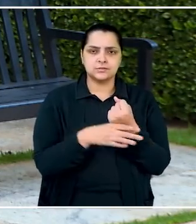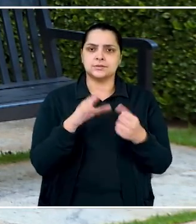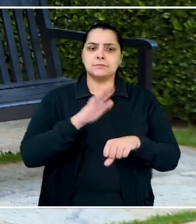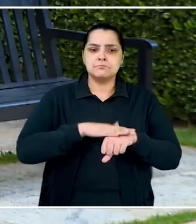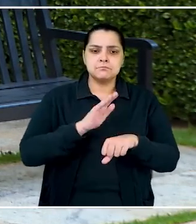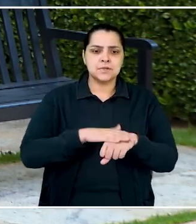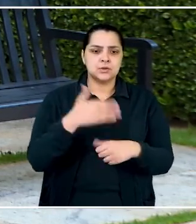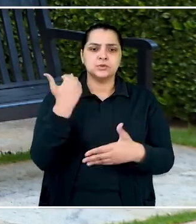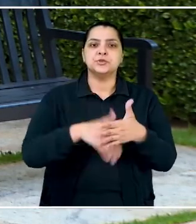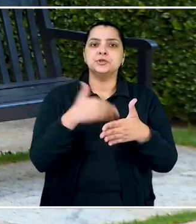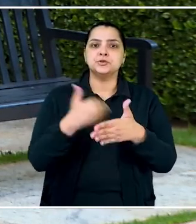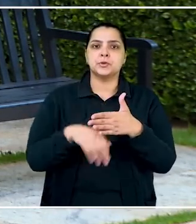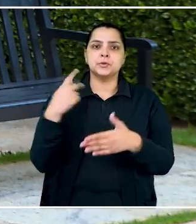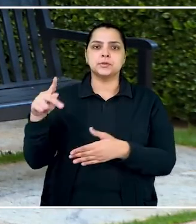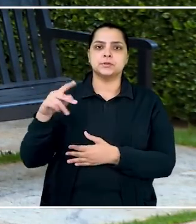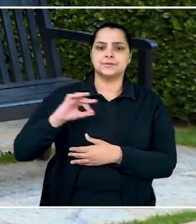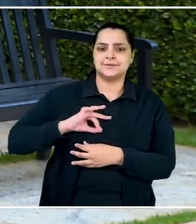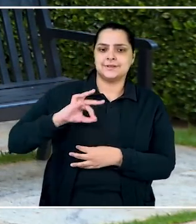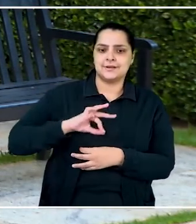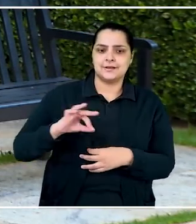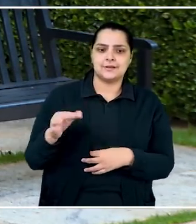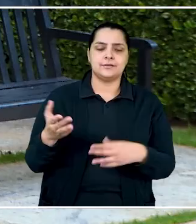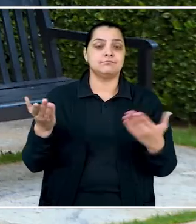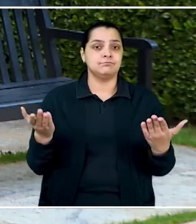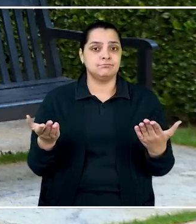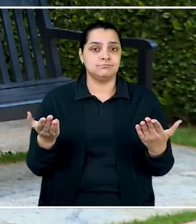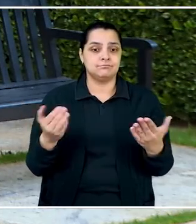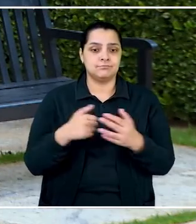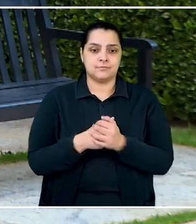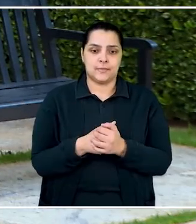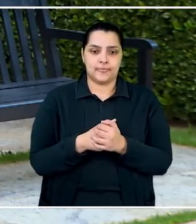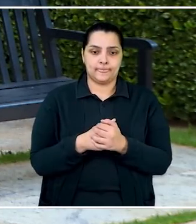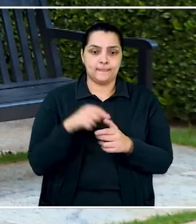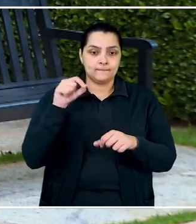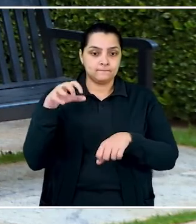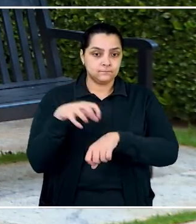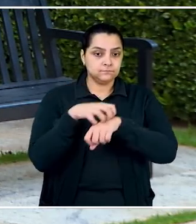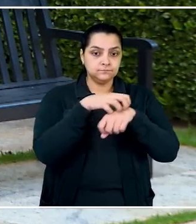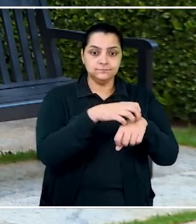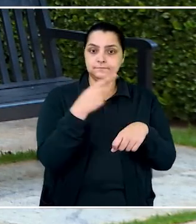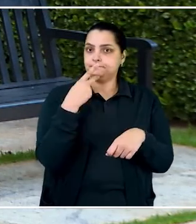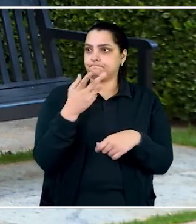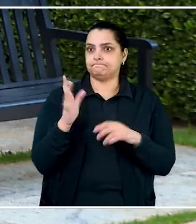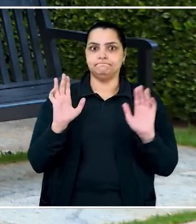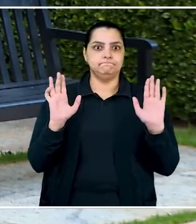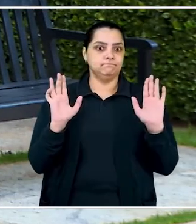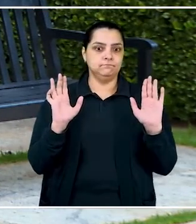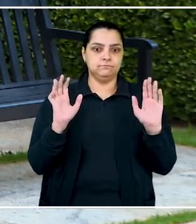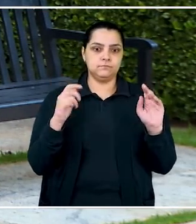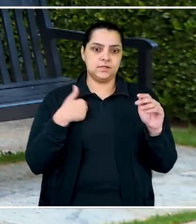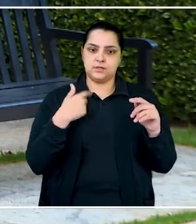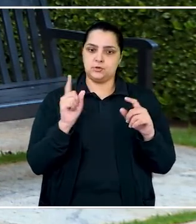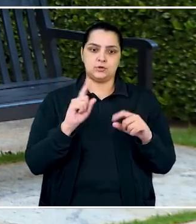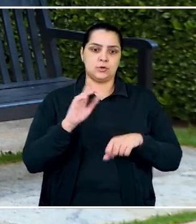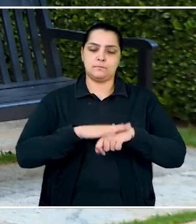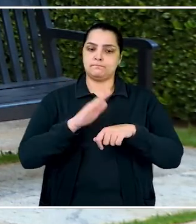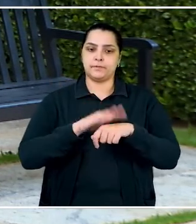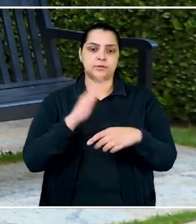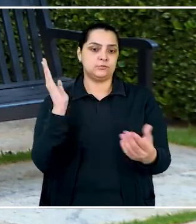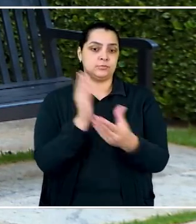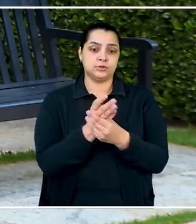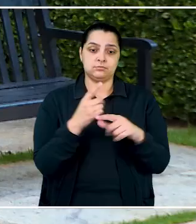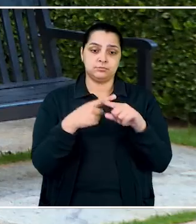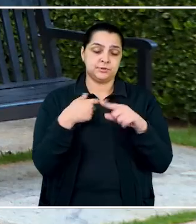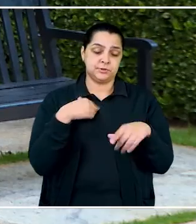individual também foram descontados da remuneração. Em defesa, o transportador argumentou que não deveria fazer parte da